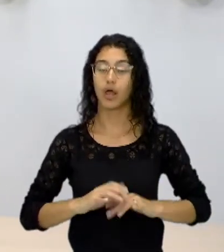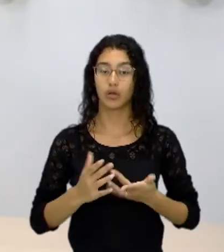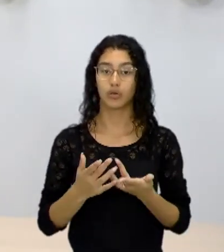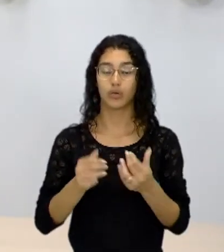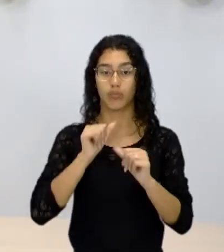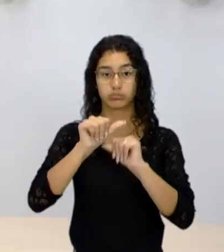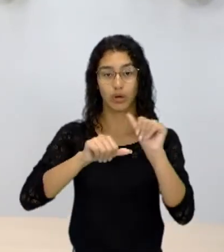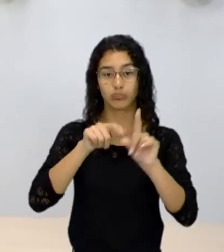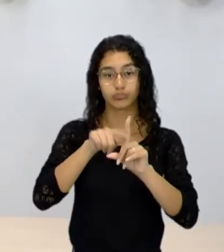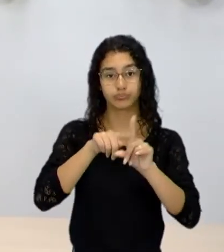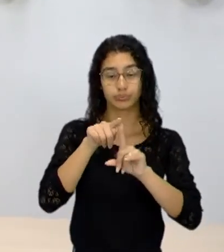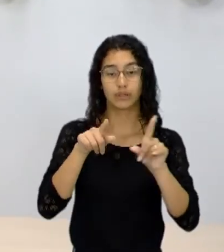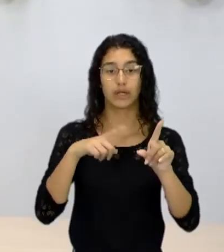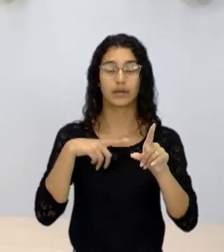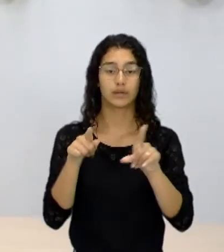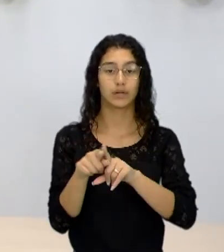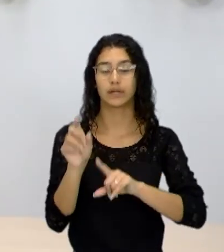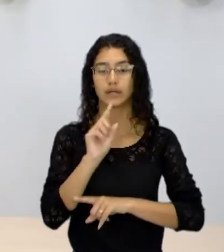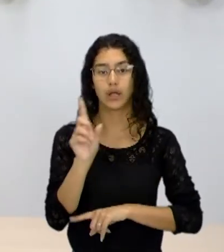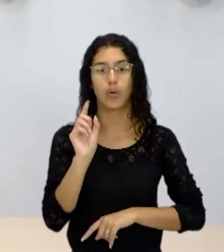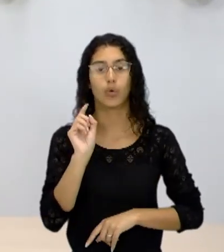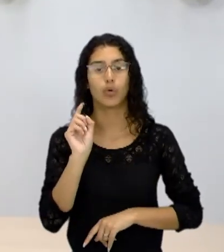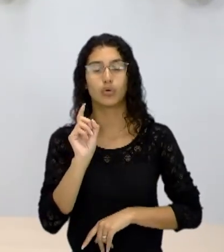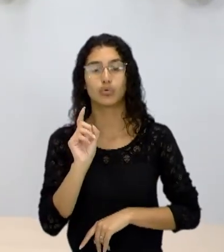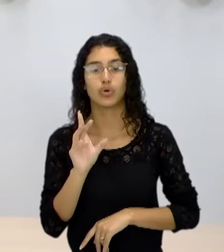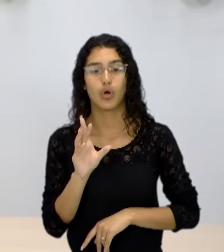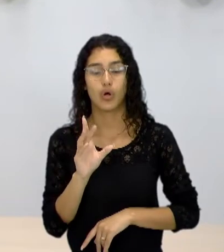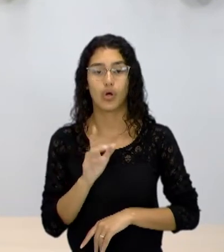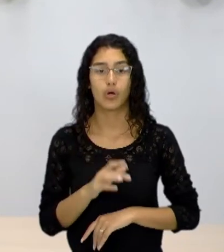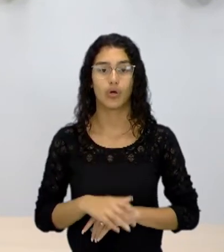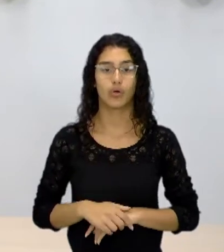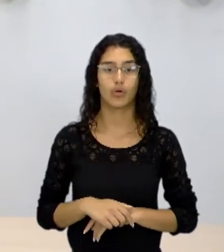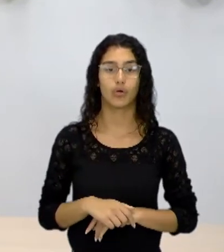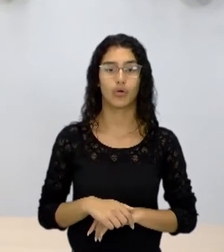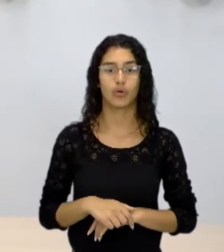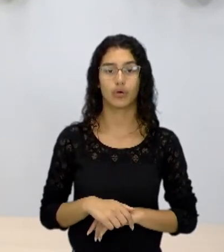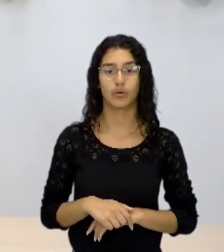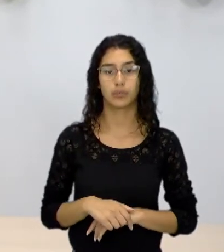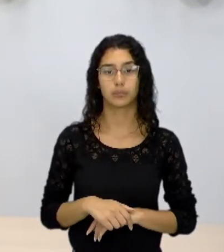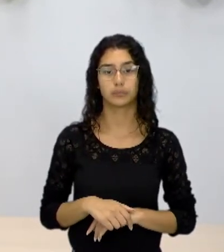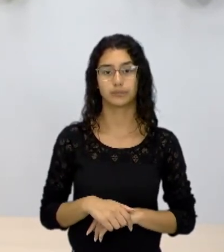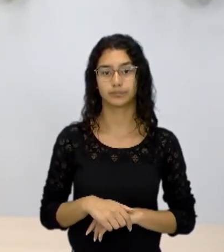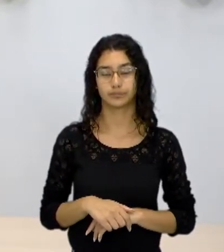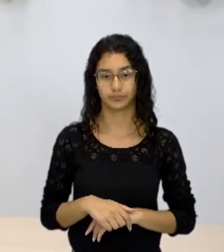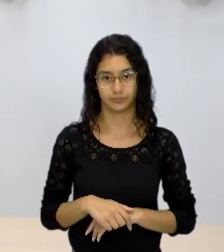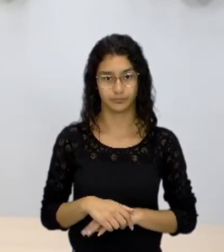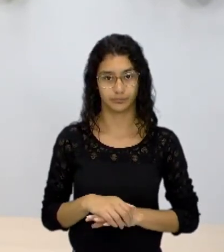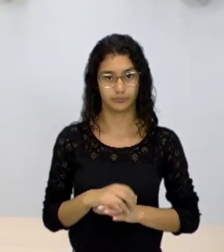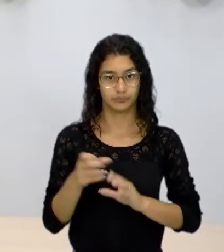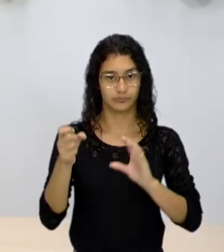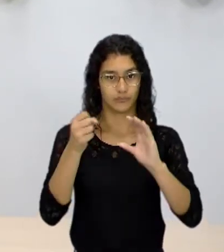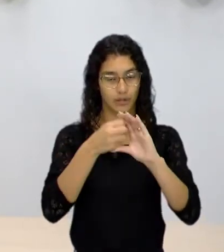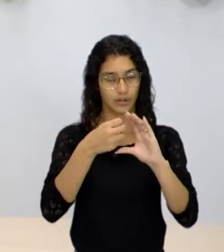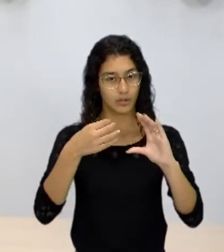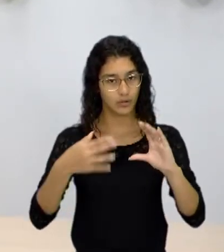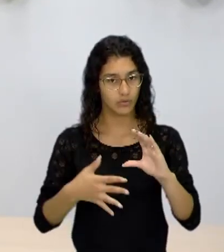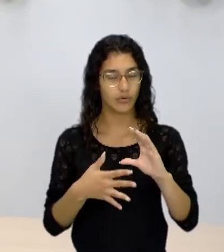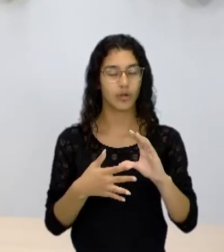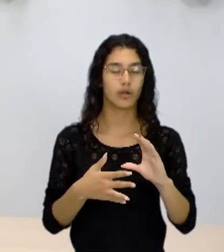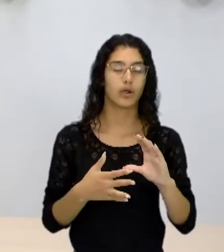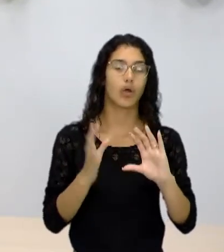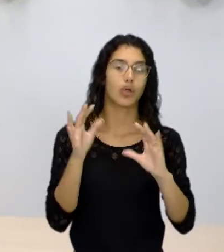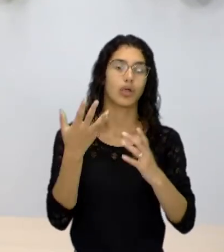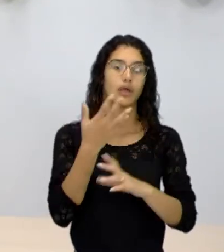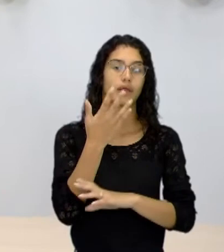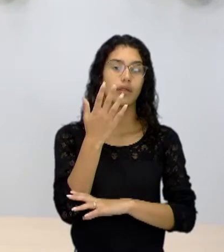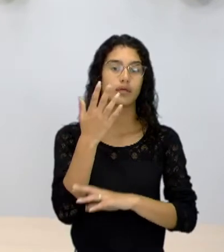mudanças climáticas têm a ver também não só com aspectos de fenômeno natural, tem tudo